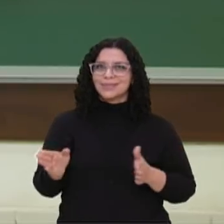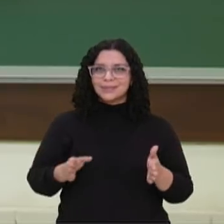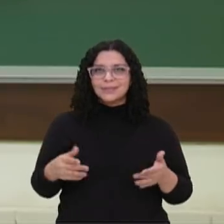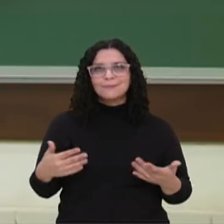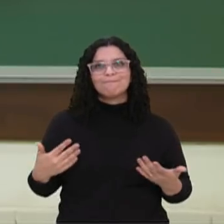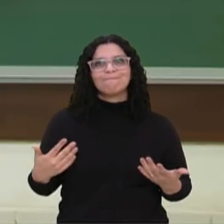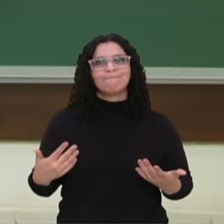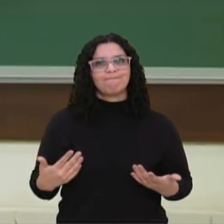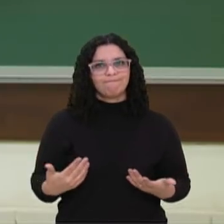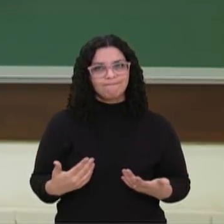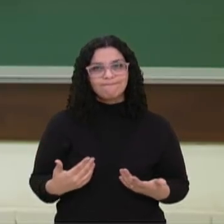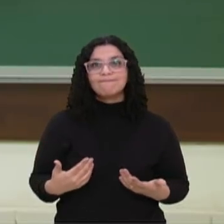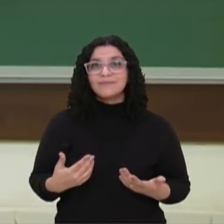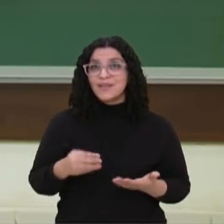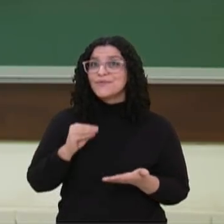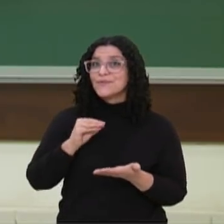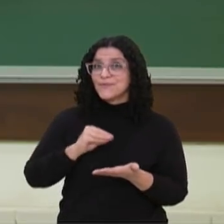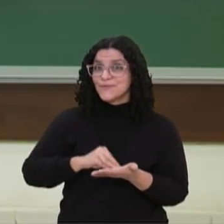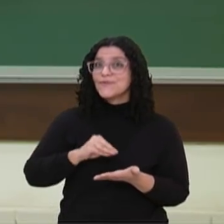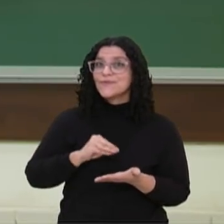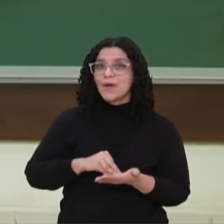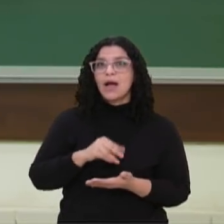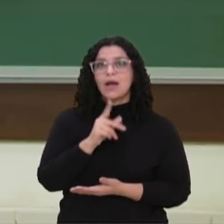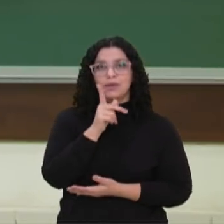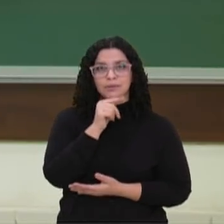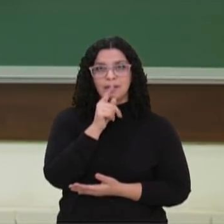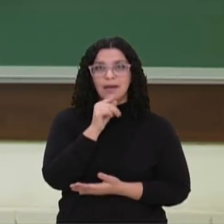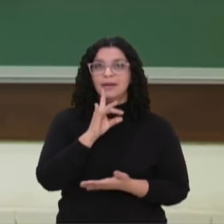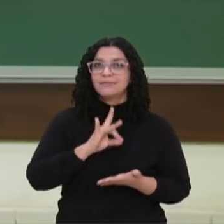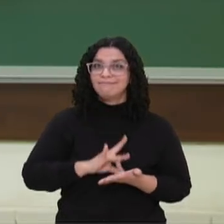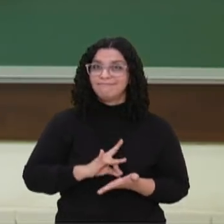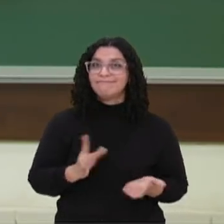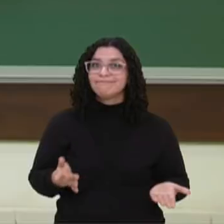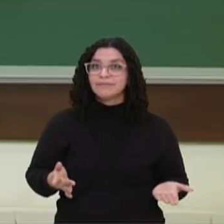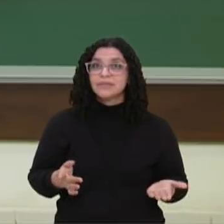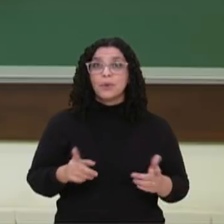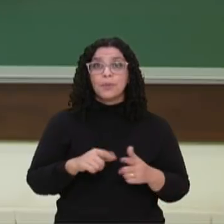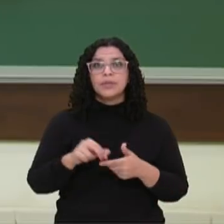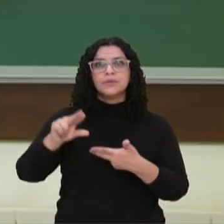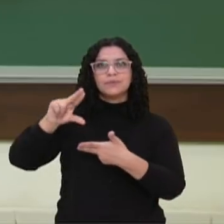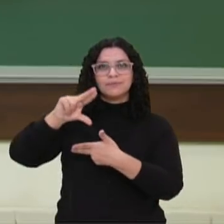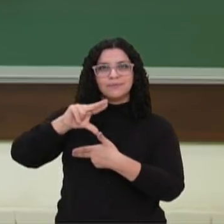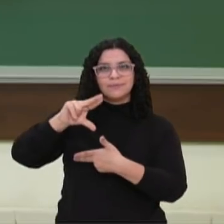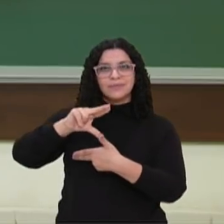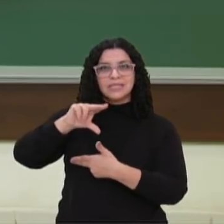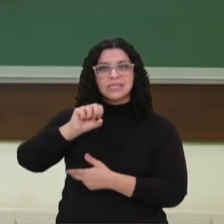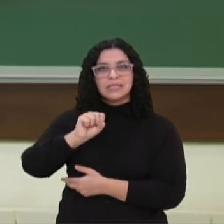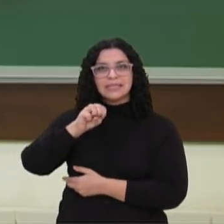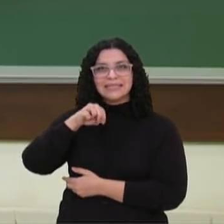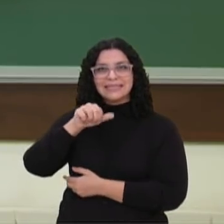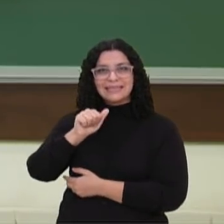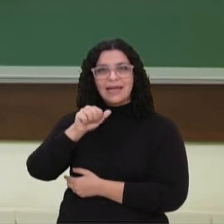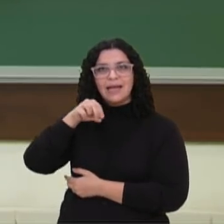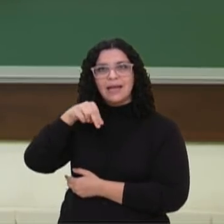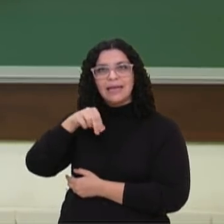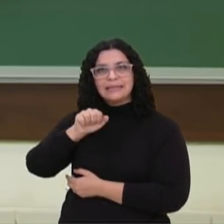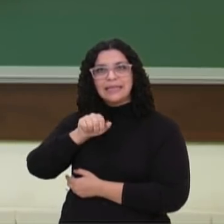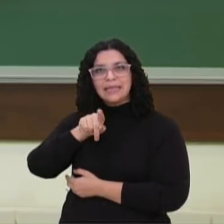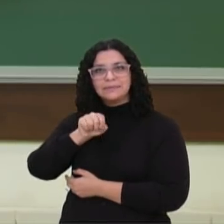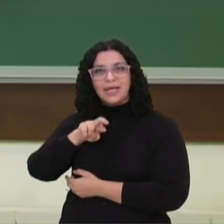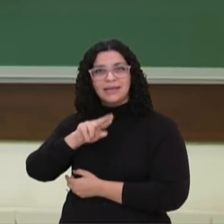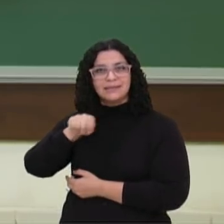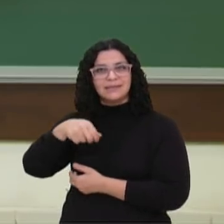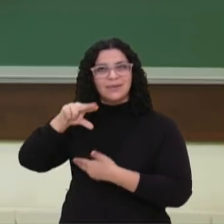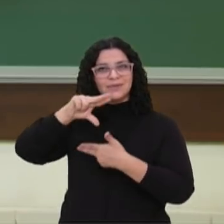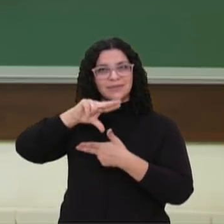momento assim de escassez da água, né? Então a Sanepar o tempo todo está ali fazendo os rodízios